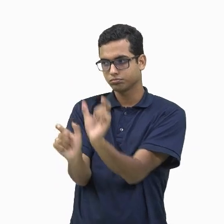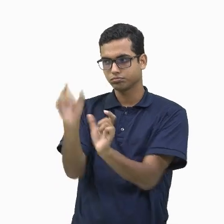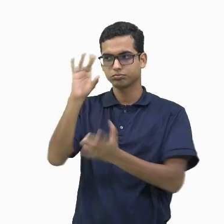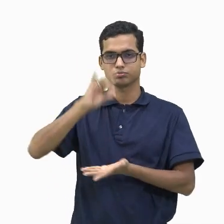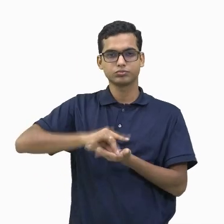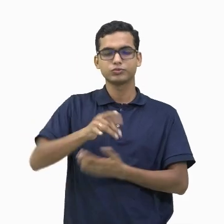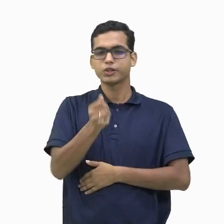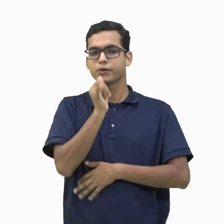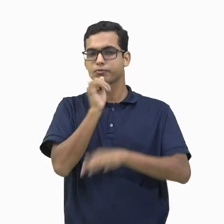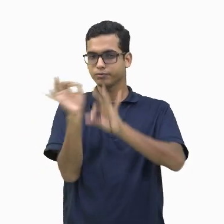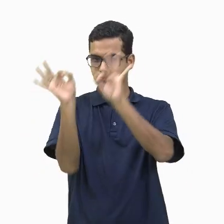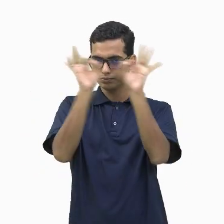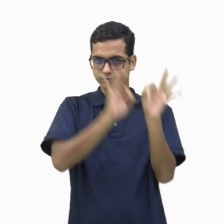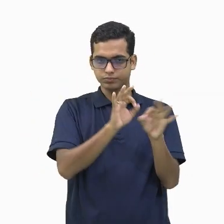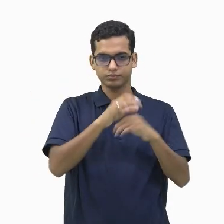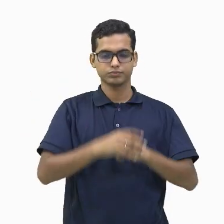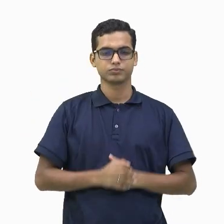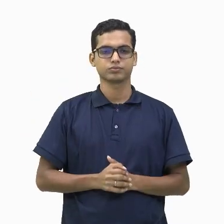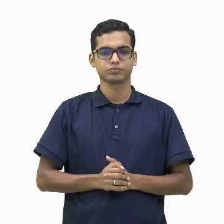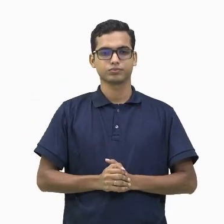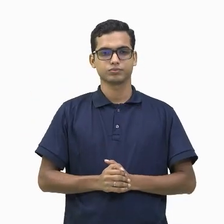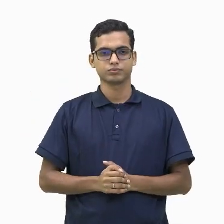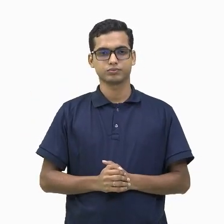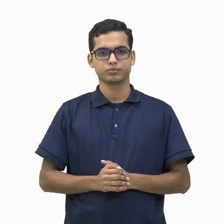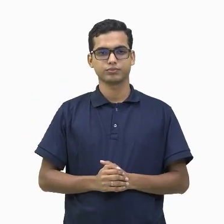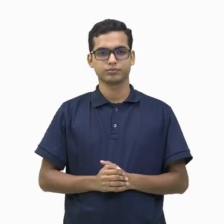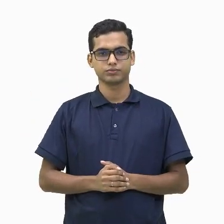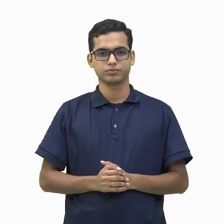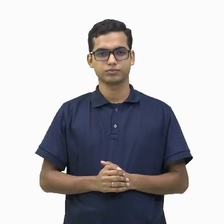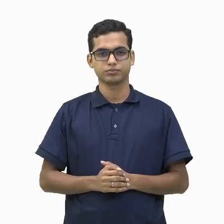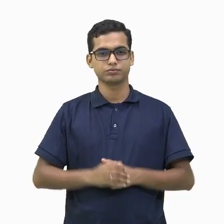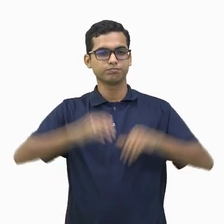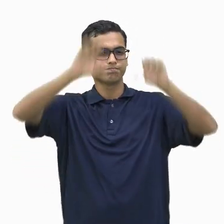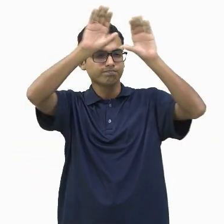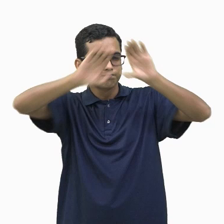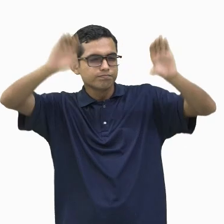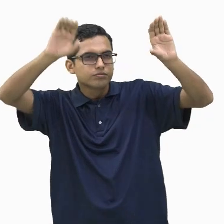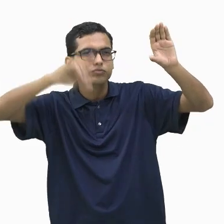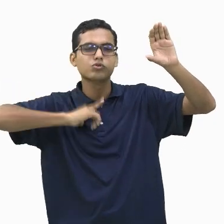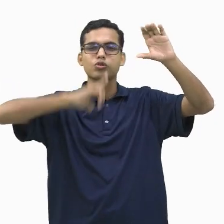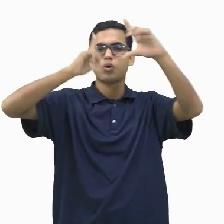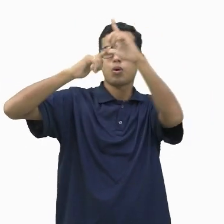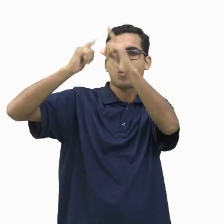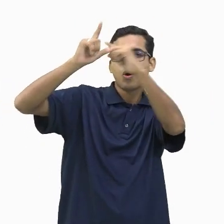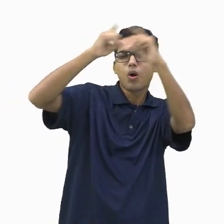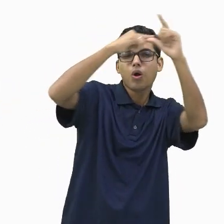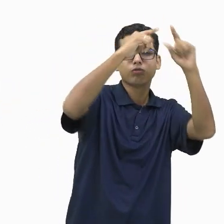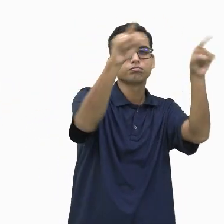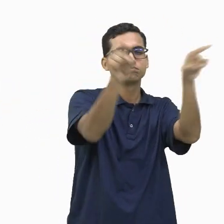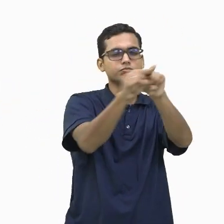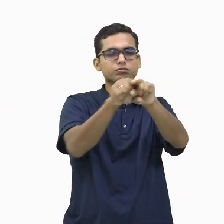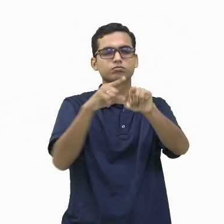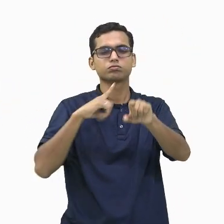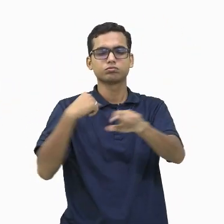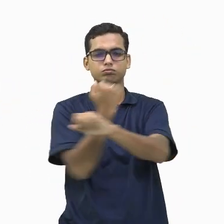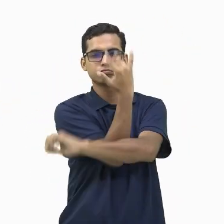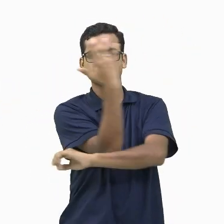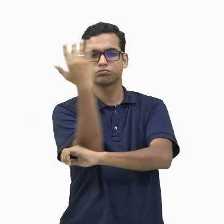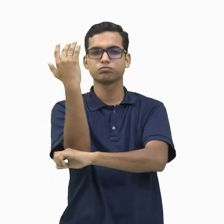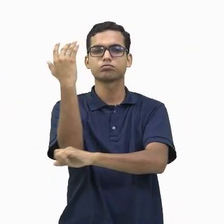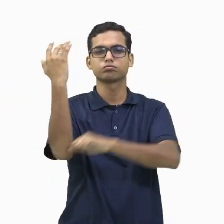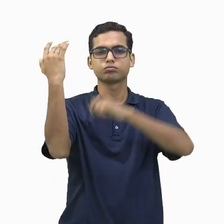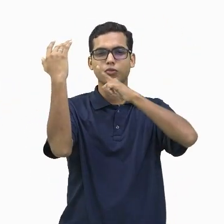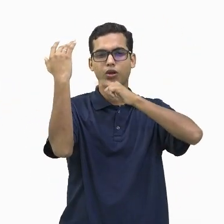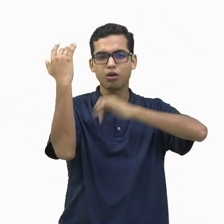exemplos. Olhem só. Nosso céu tem mais estrelas, nossas várzeas têm mais flores, nossos